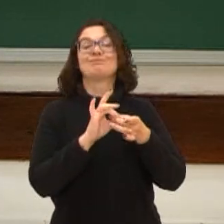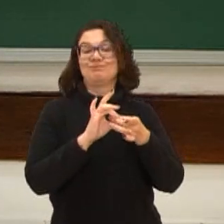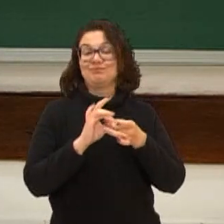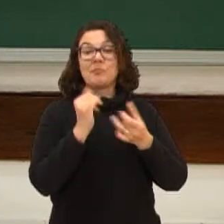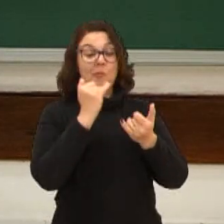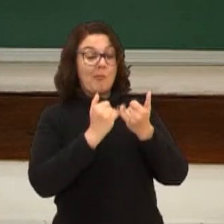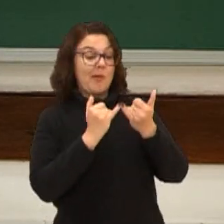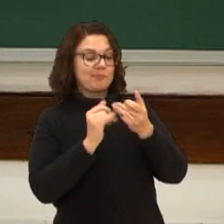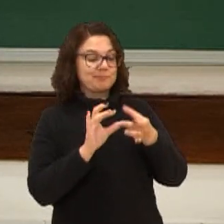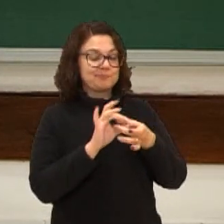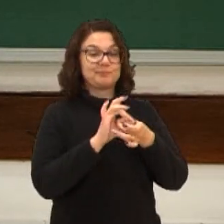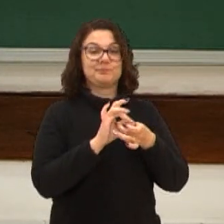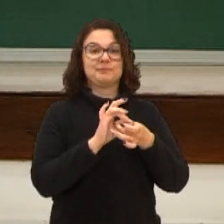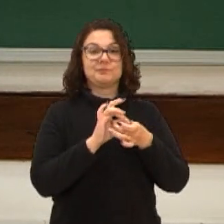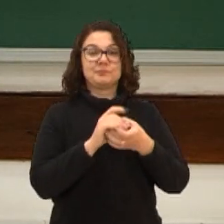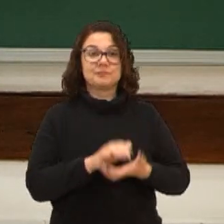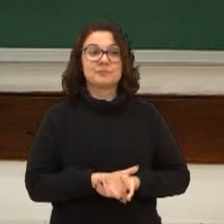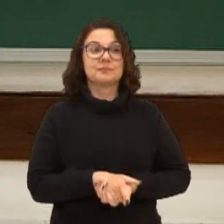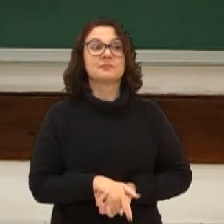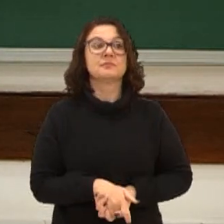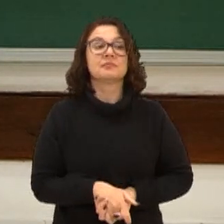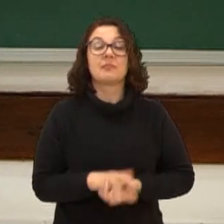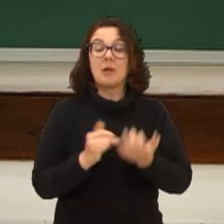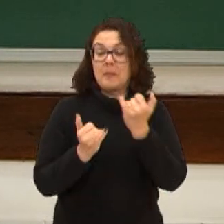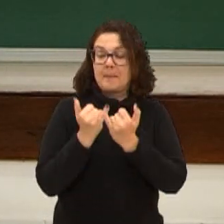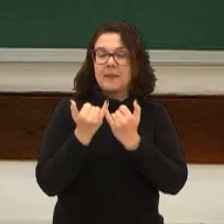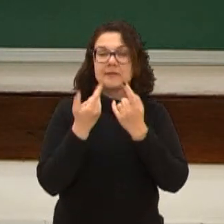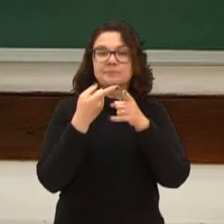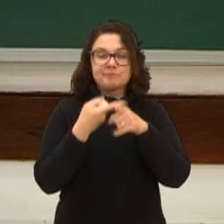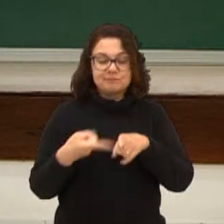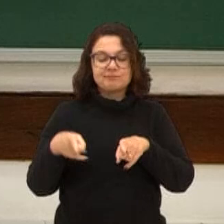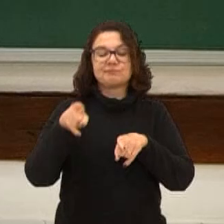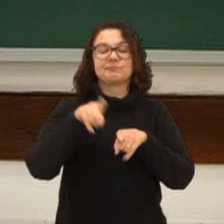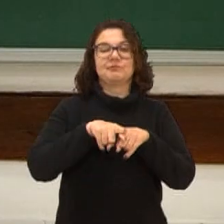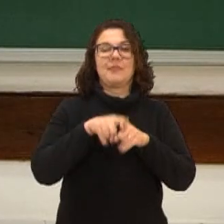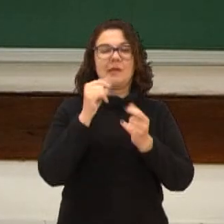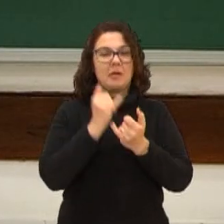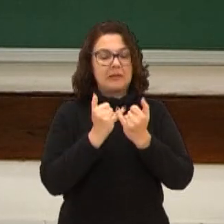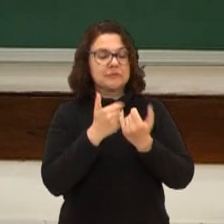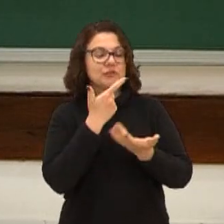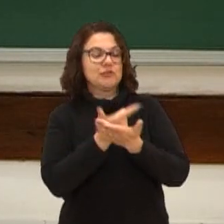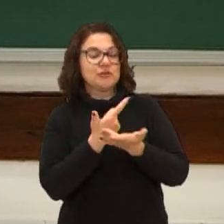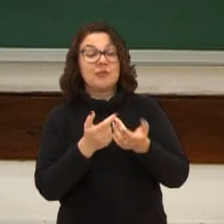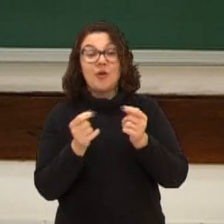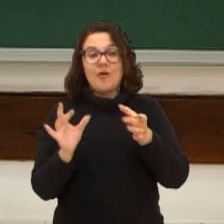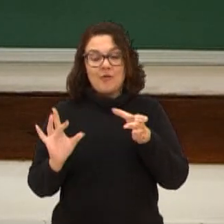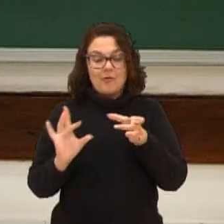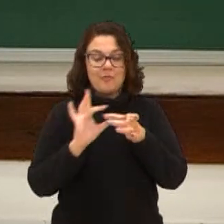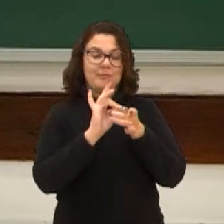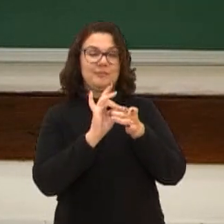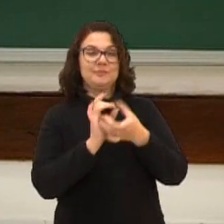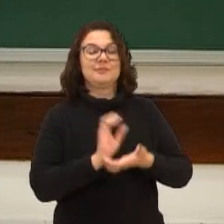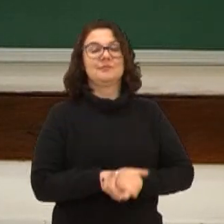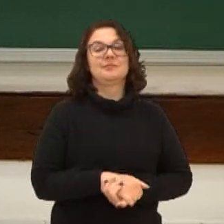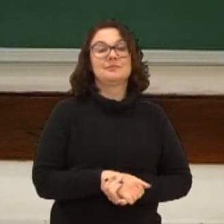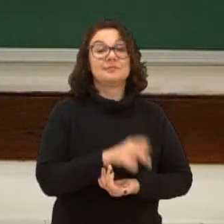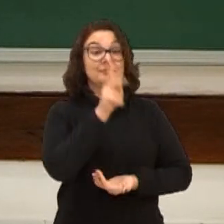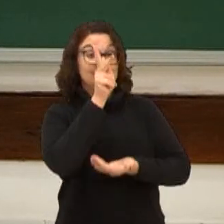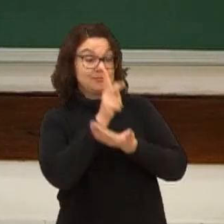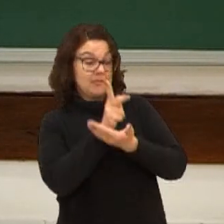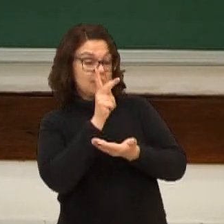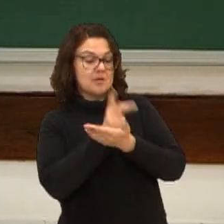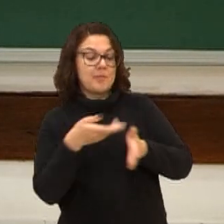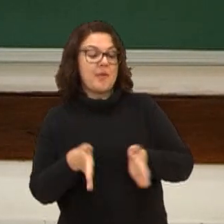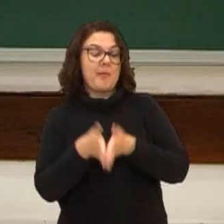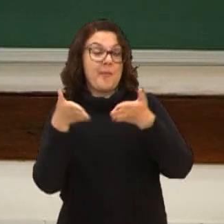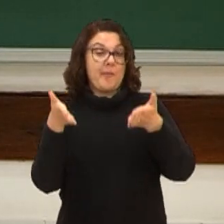é como se fosse um ciclo, uma coisa assim, um ciclo vicioso, né? Uma coisa leva a outra. Sempre a